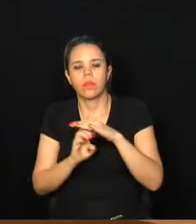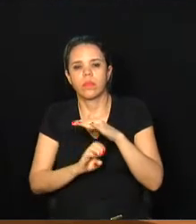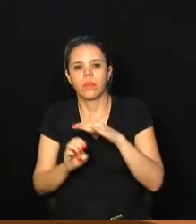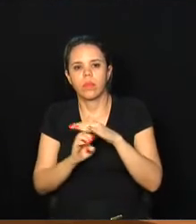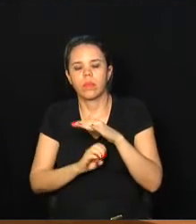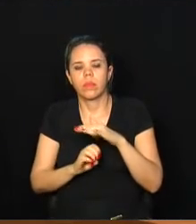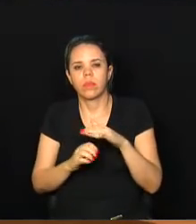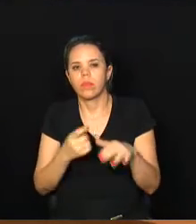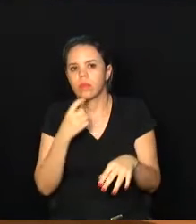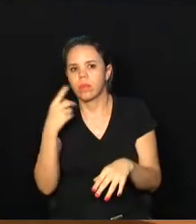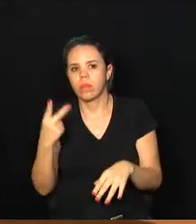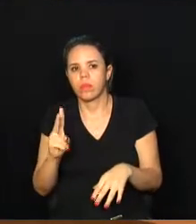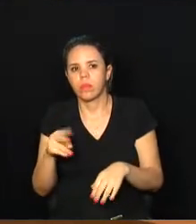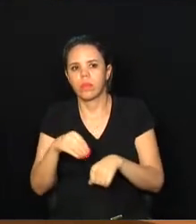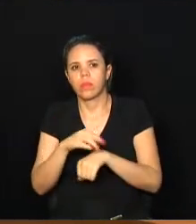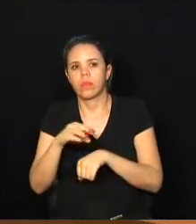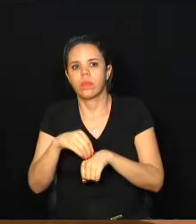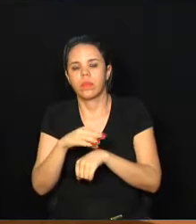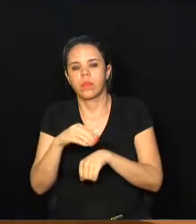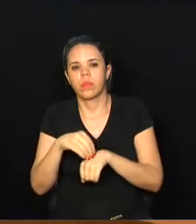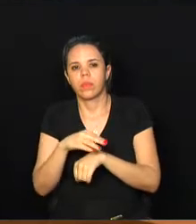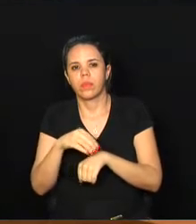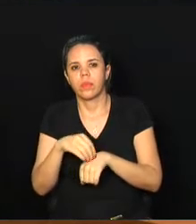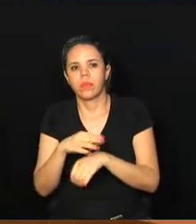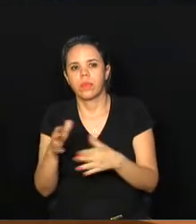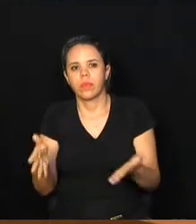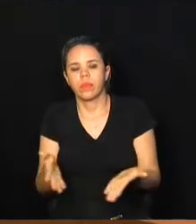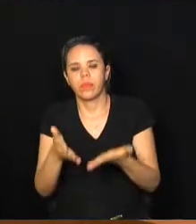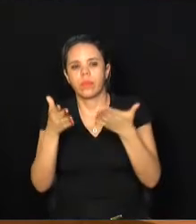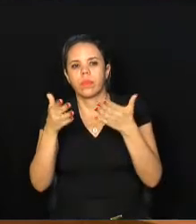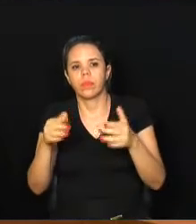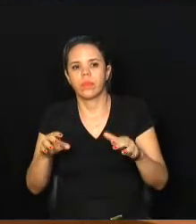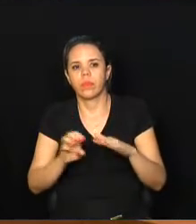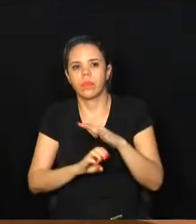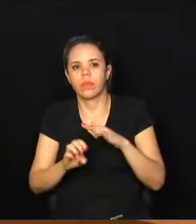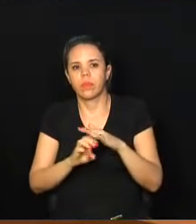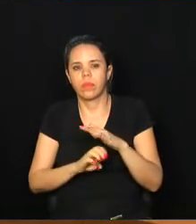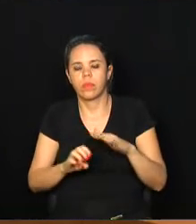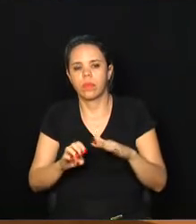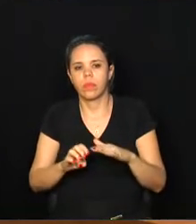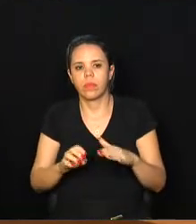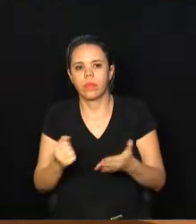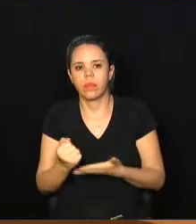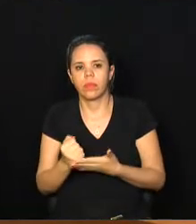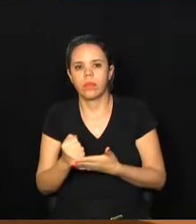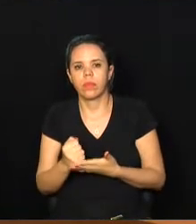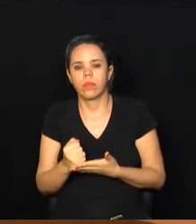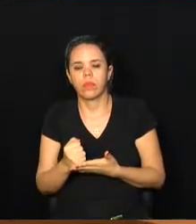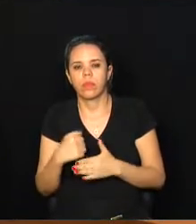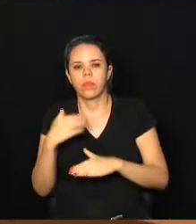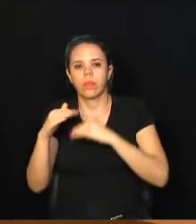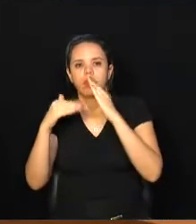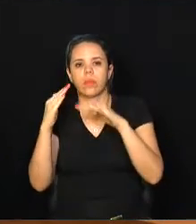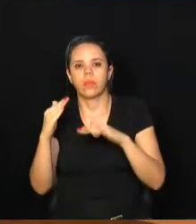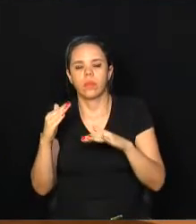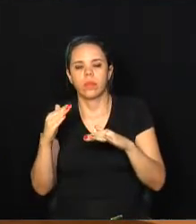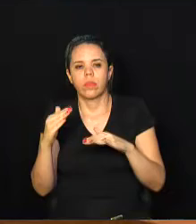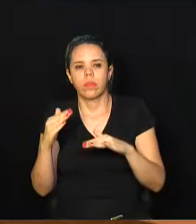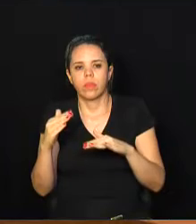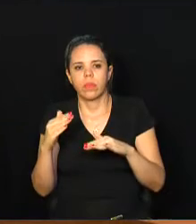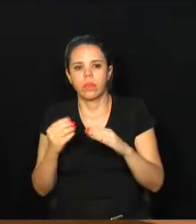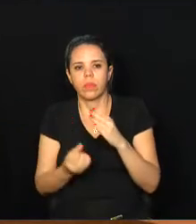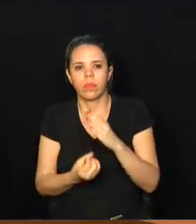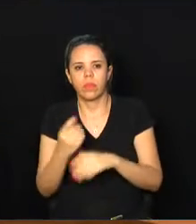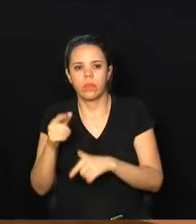de Campinas, sempre trazendo aí grandes empresas que estão contribuindo para o nosso desenvolvimento, empreendedorismo, geração